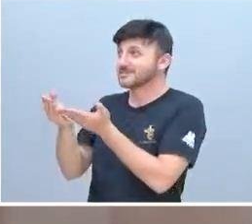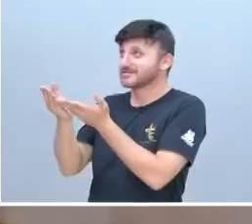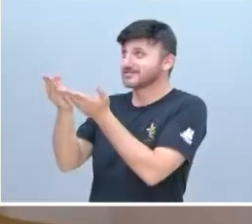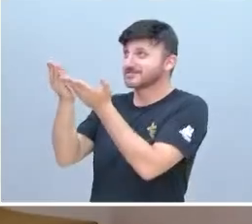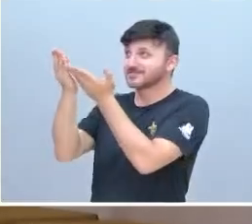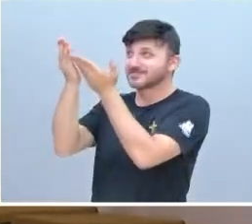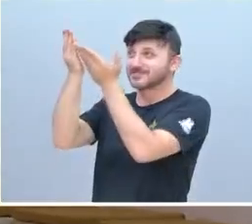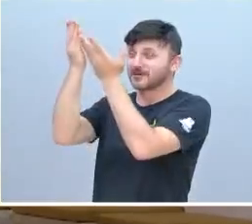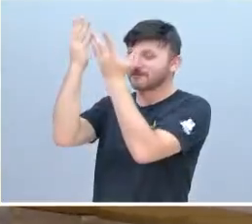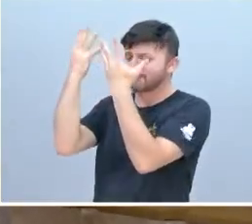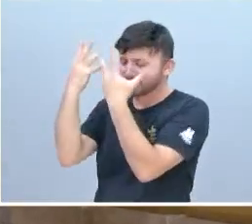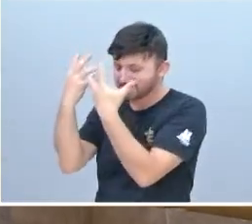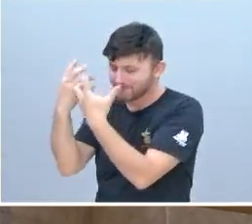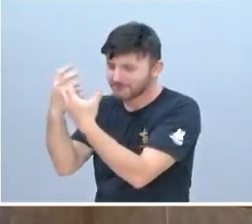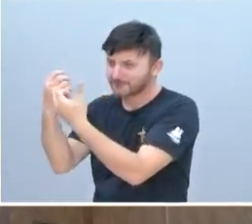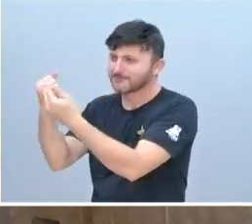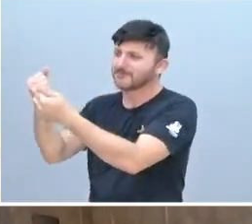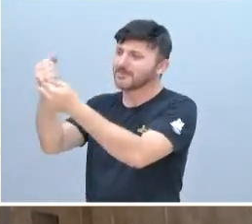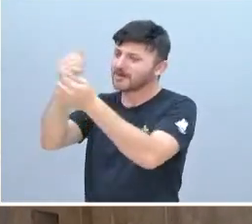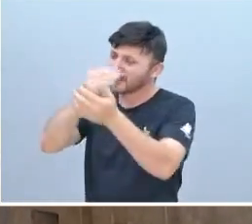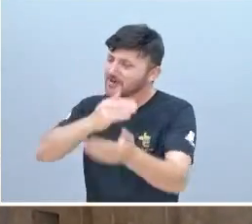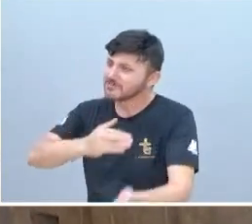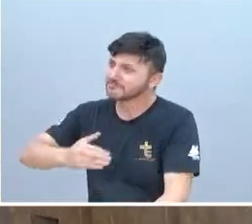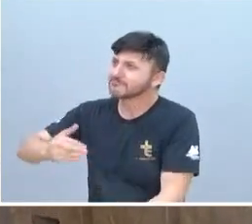nos braços do